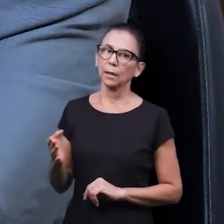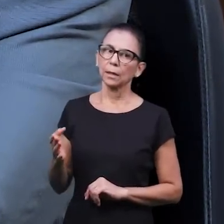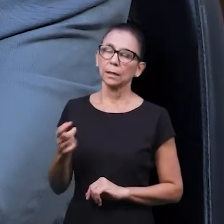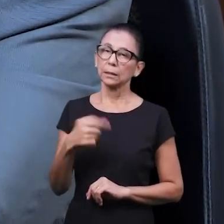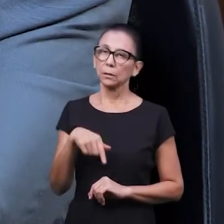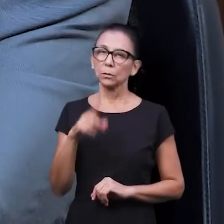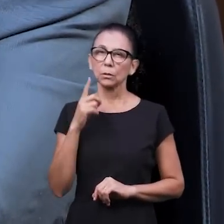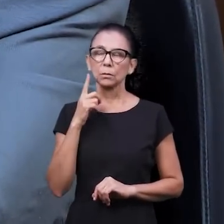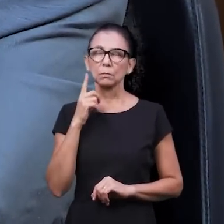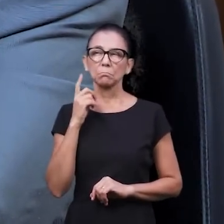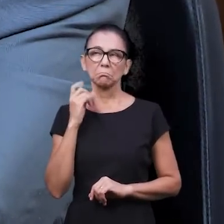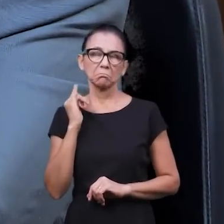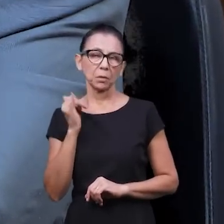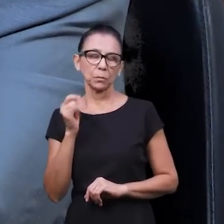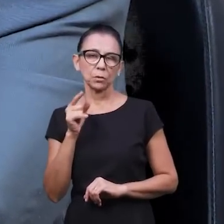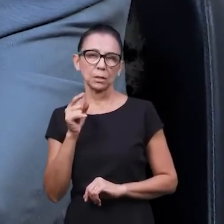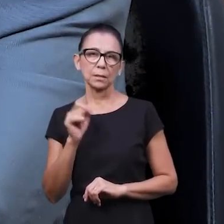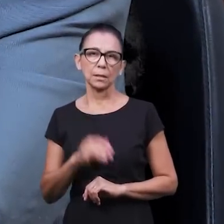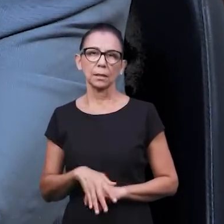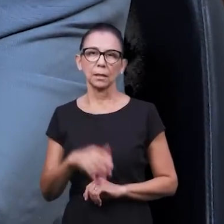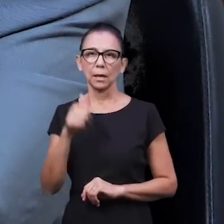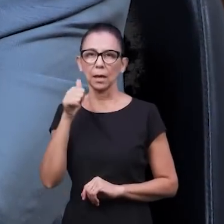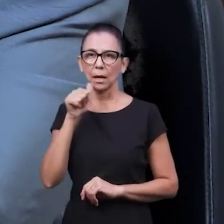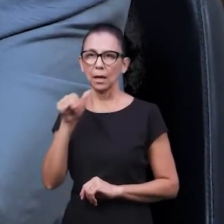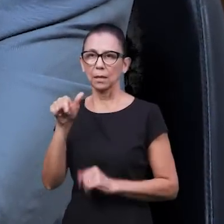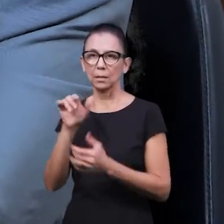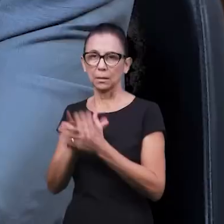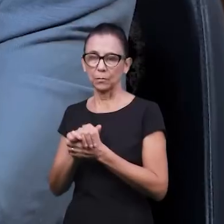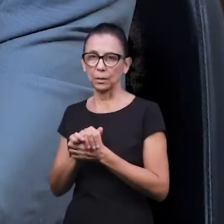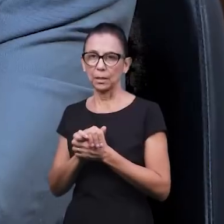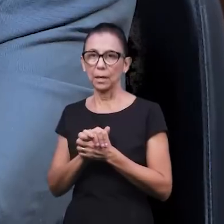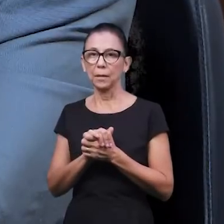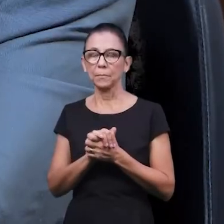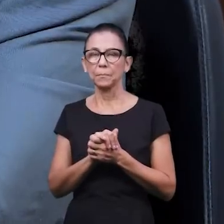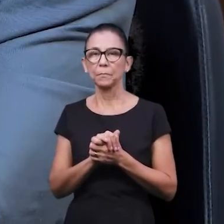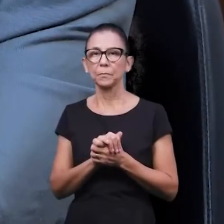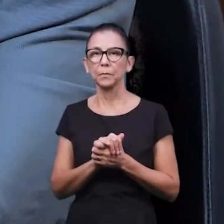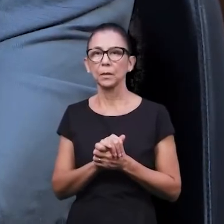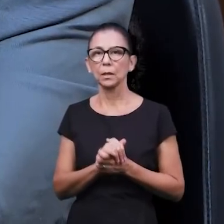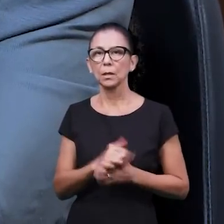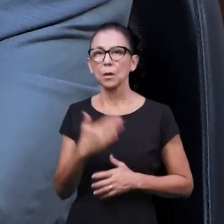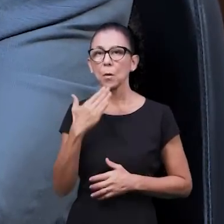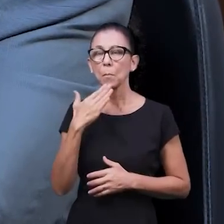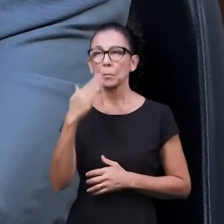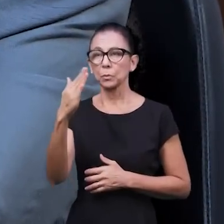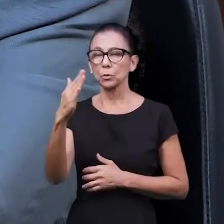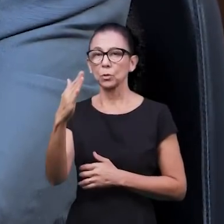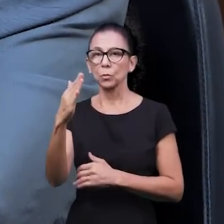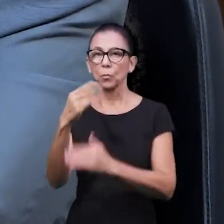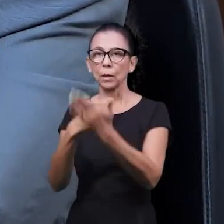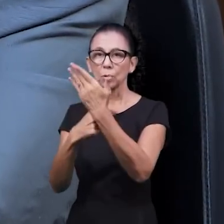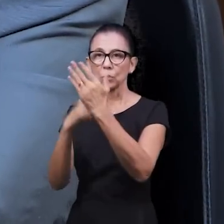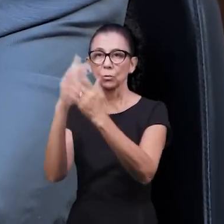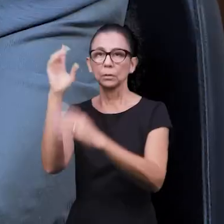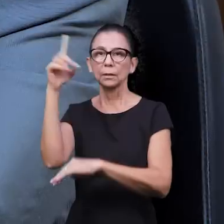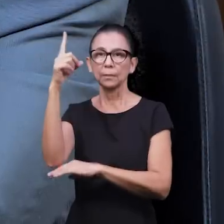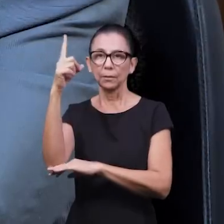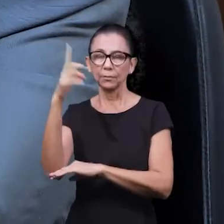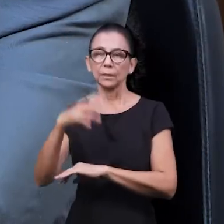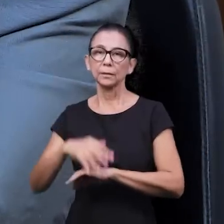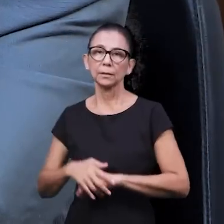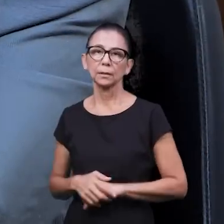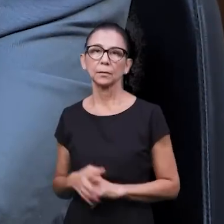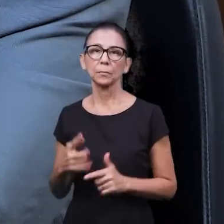ida dela a Davi como a oração da esposa. Exatamente, intercessão da esposa. Tipo de Jesus. Isso, exatamente. Muito